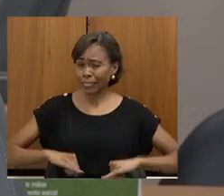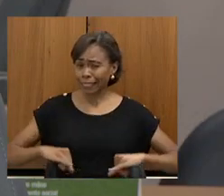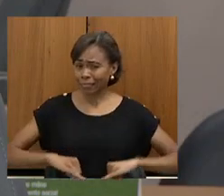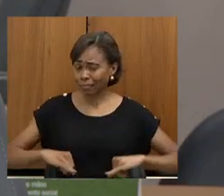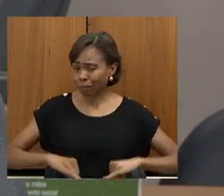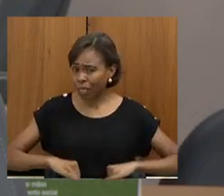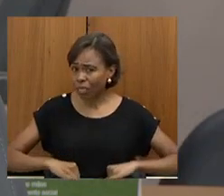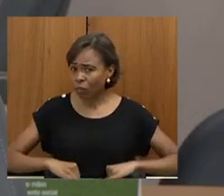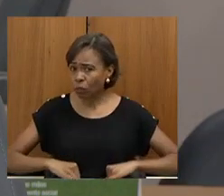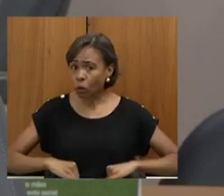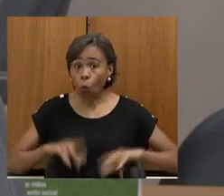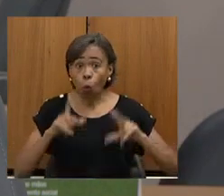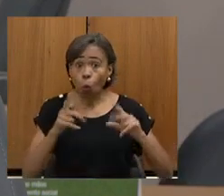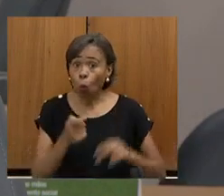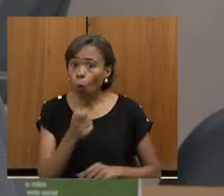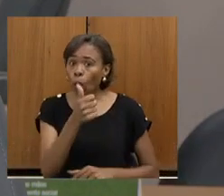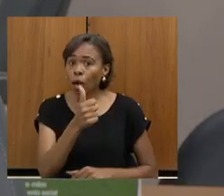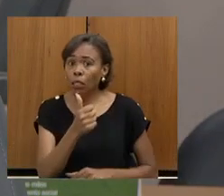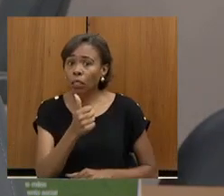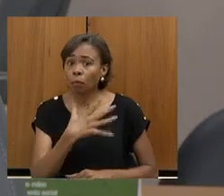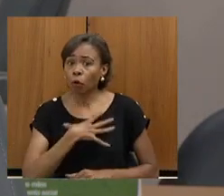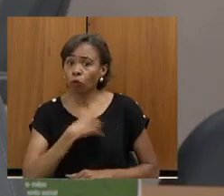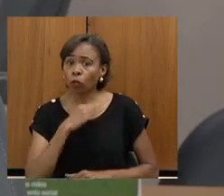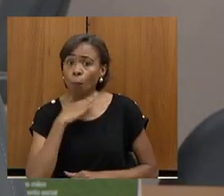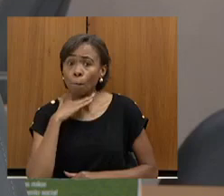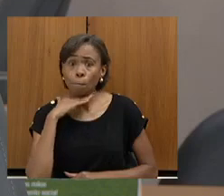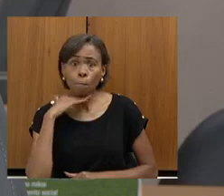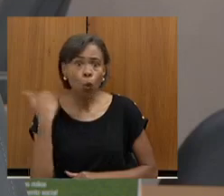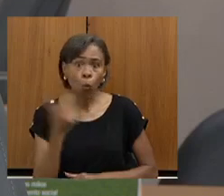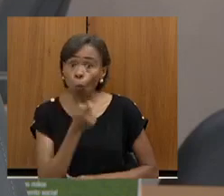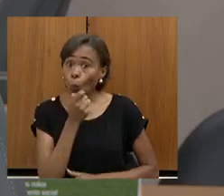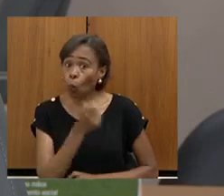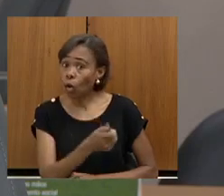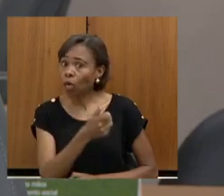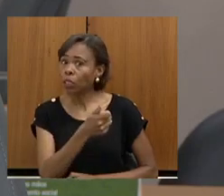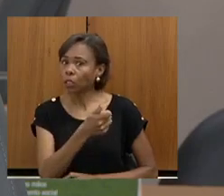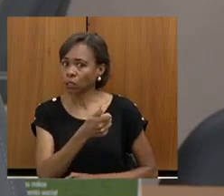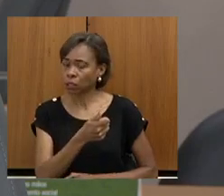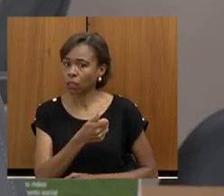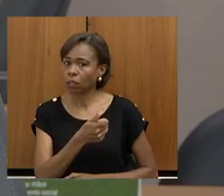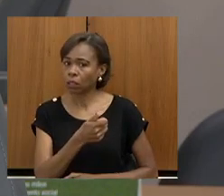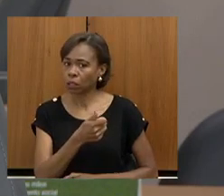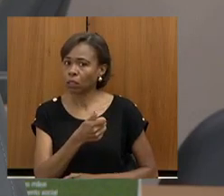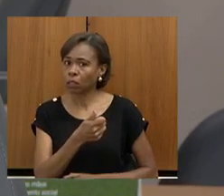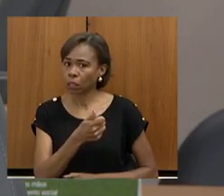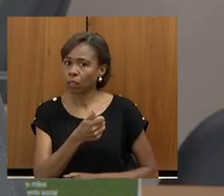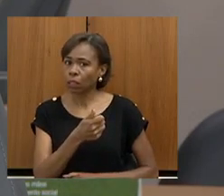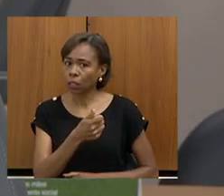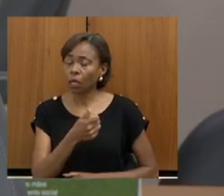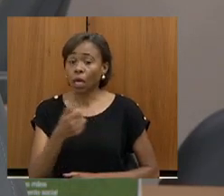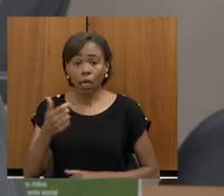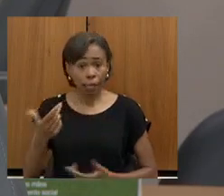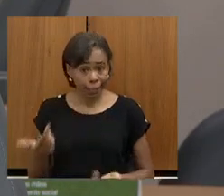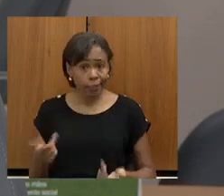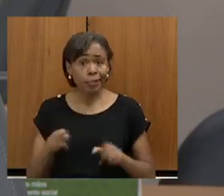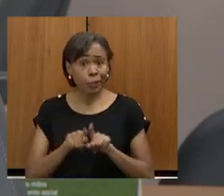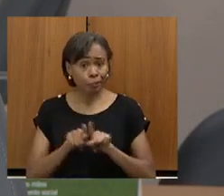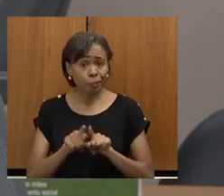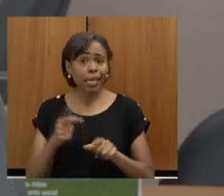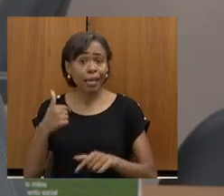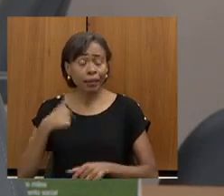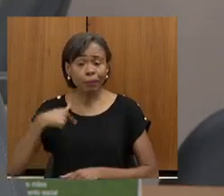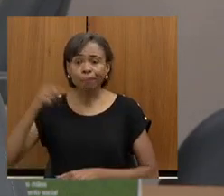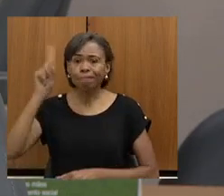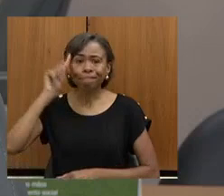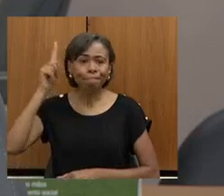Primeiro, que eu quase enterrei meu filho. Meu filho esteve morto. Segundo, que eu estou todo